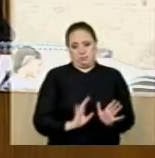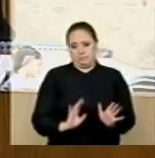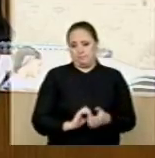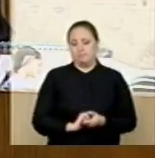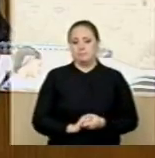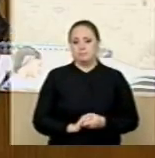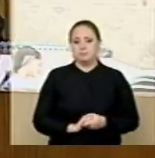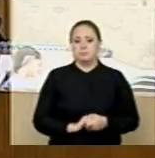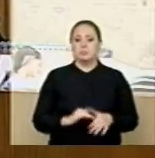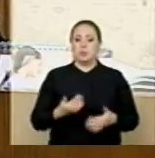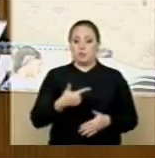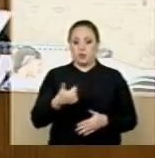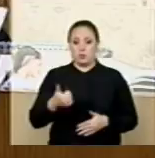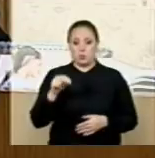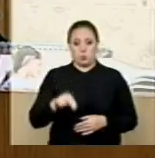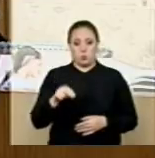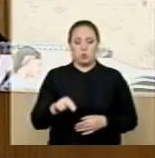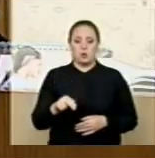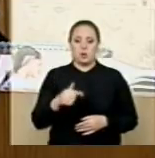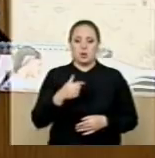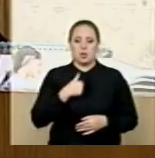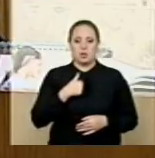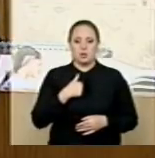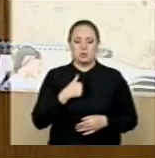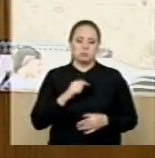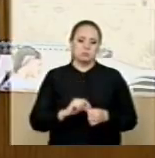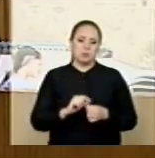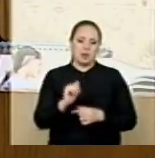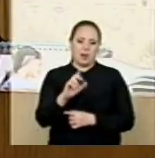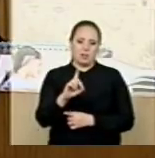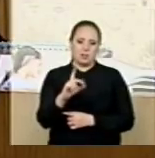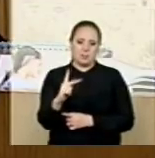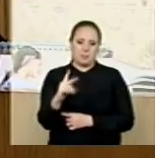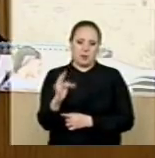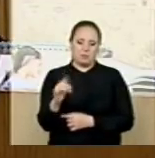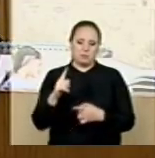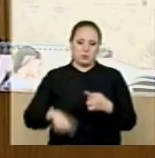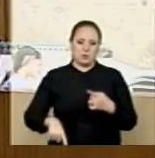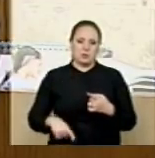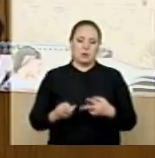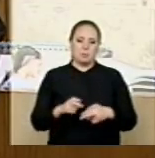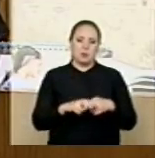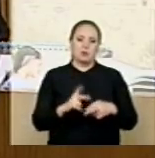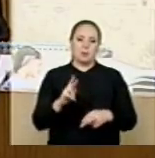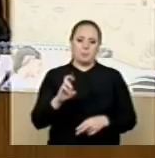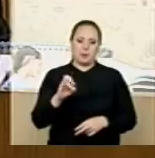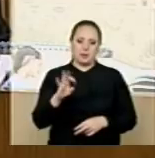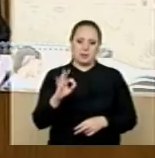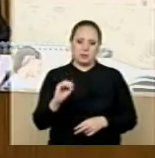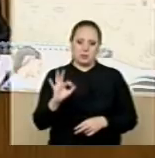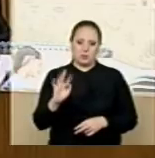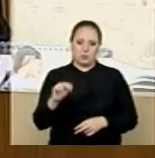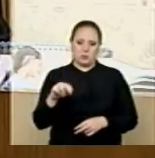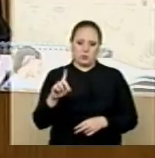Nesta data, 21 de novembro, ajuizei a ADPF, a ação de descumprimento por preceito fundamental que está na pauta de